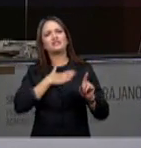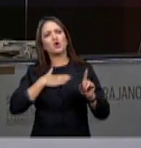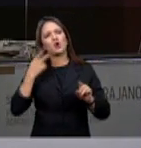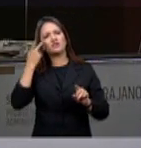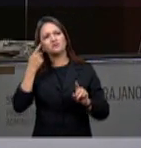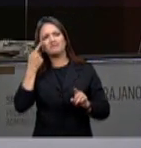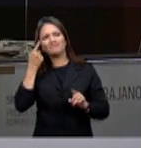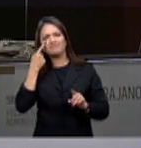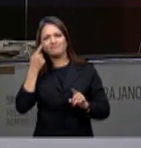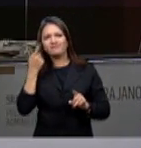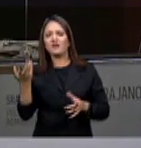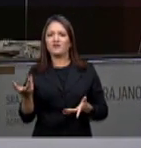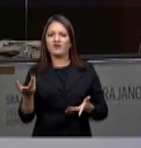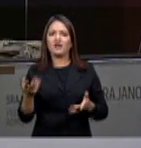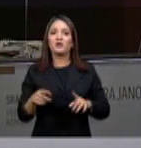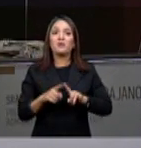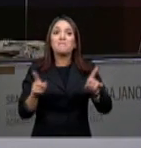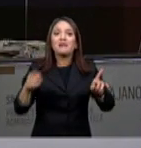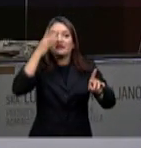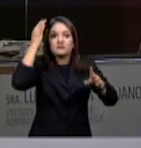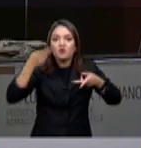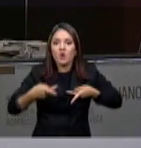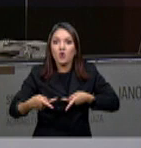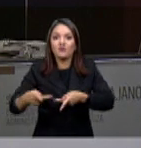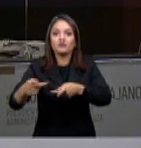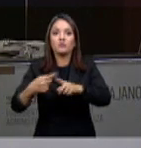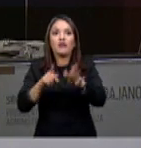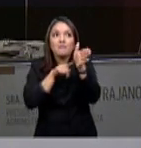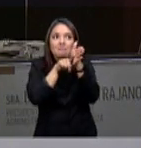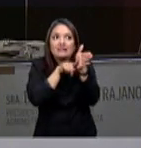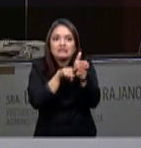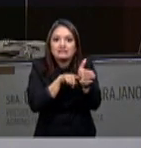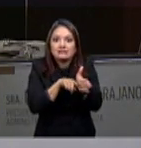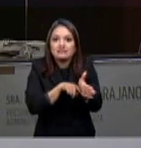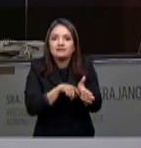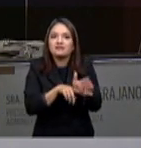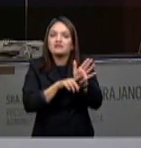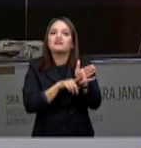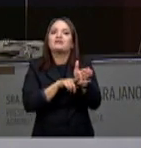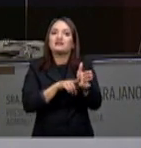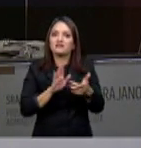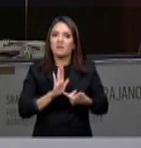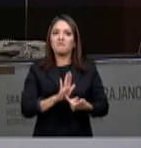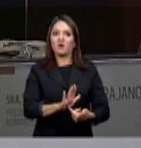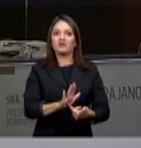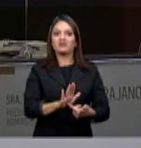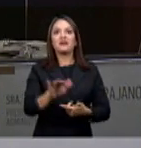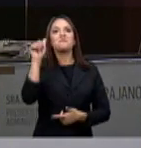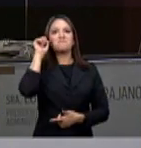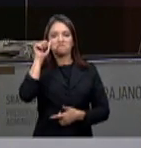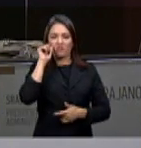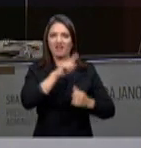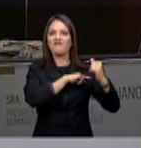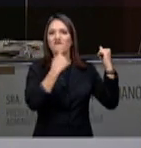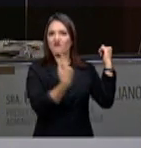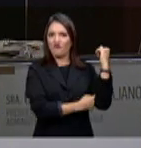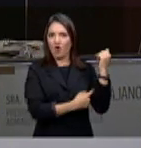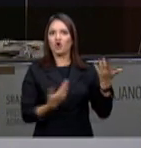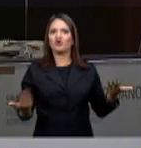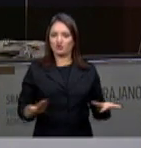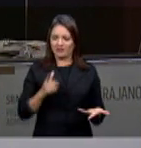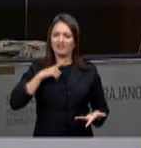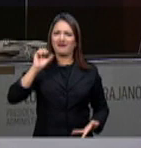sendo convidados porque os as pesquisas estão mostrando que elas têm muita força hoje